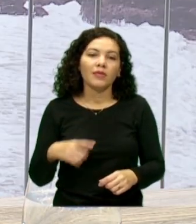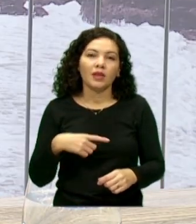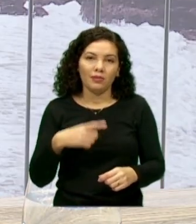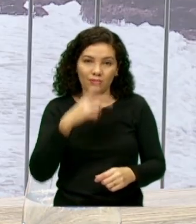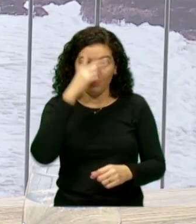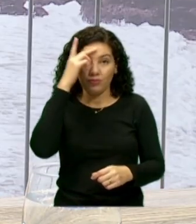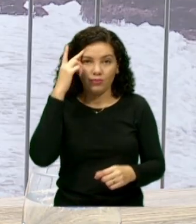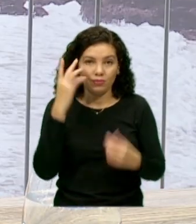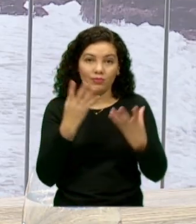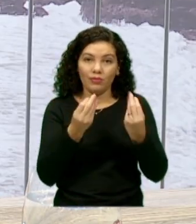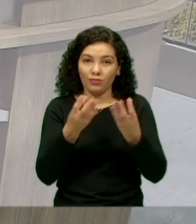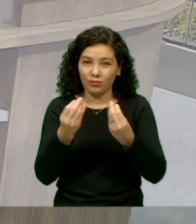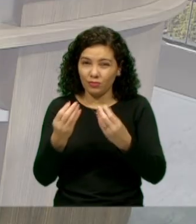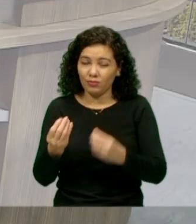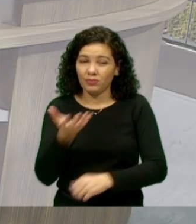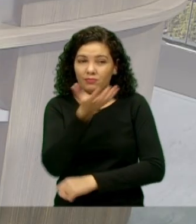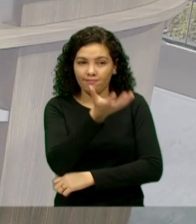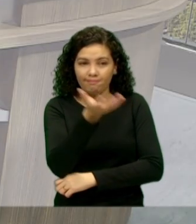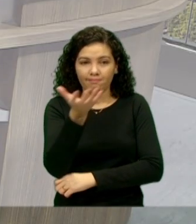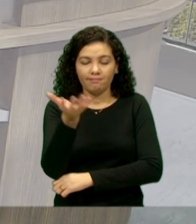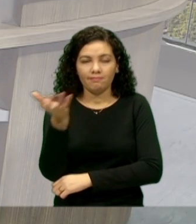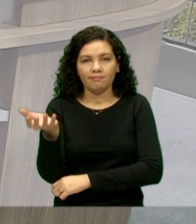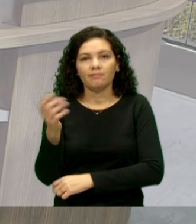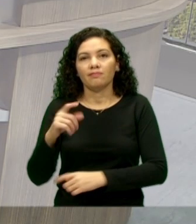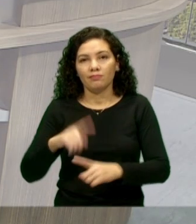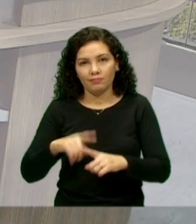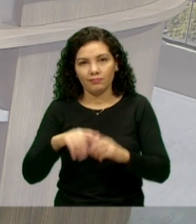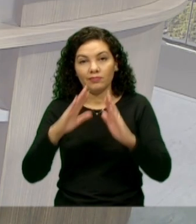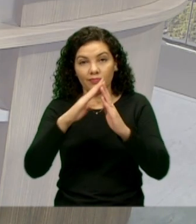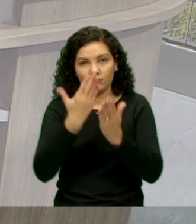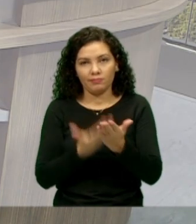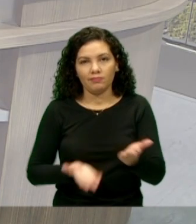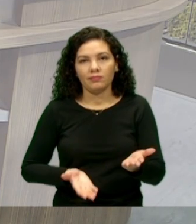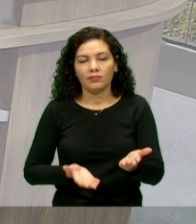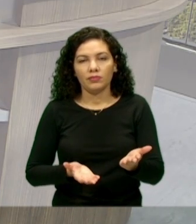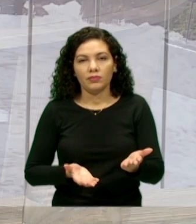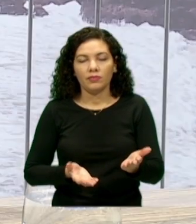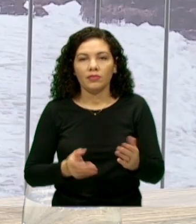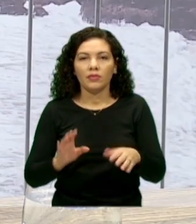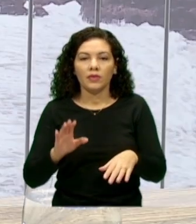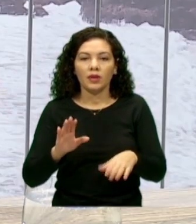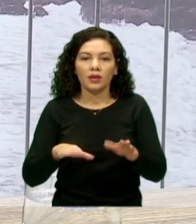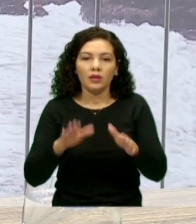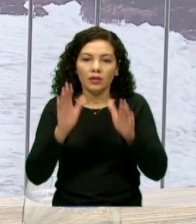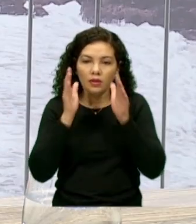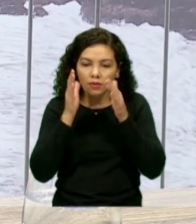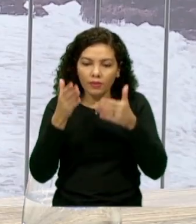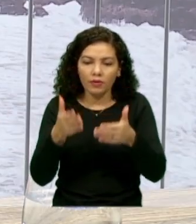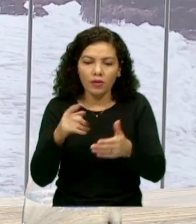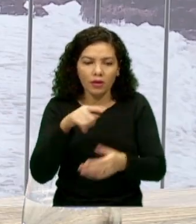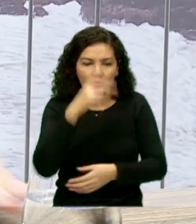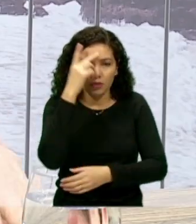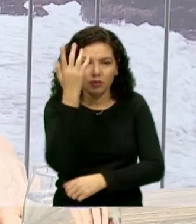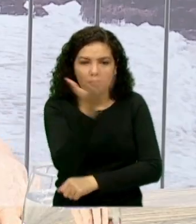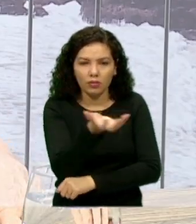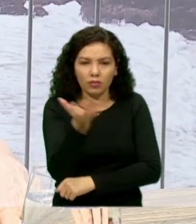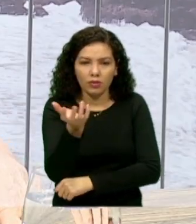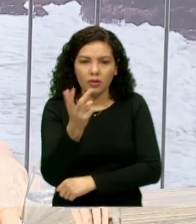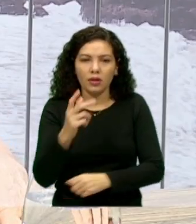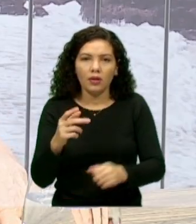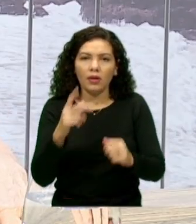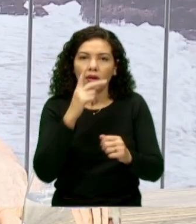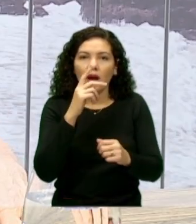rua. Porque geralmente você foca no morador em situação de rua com o